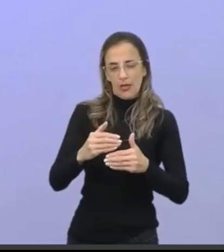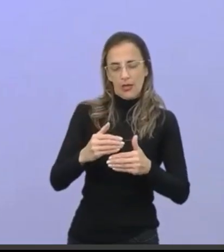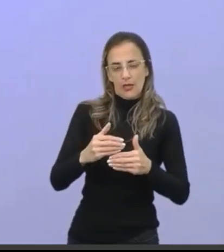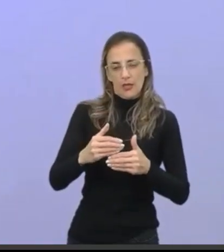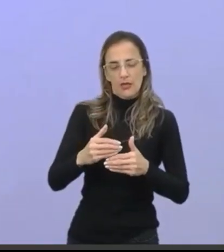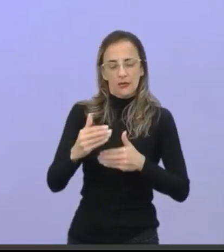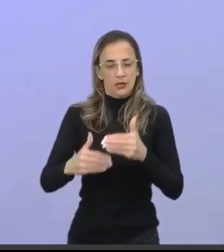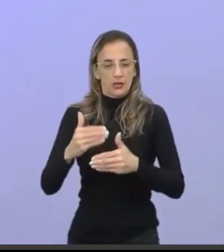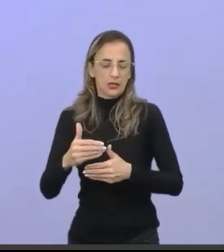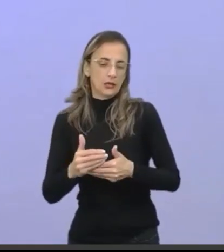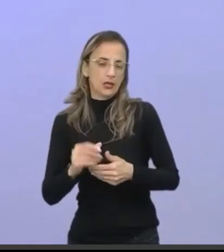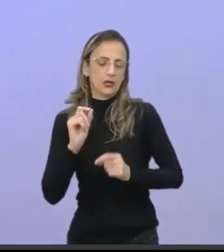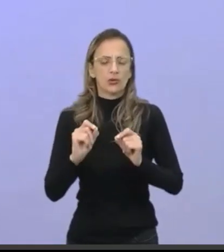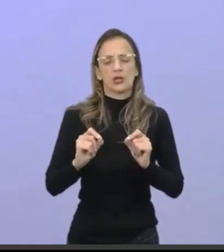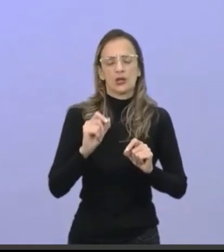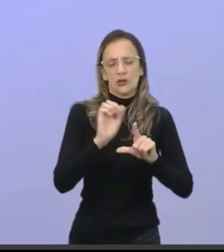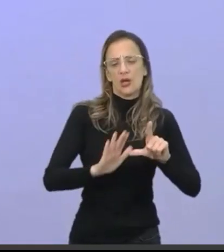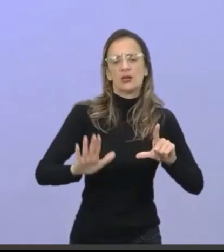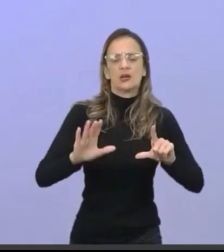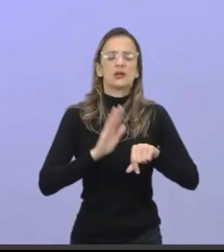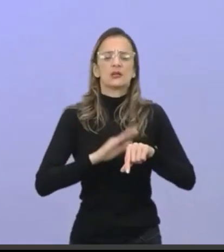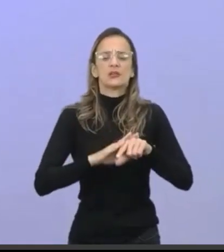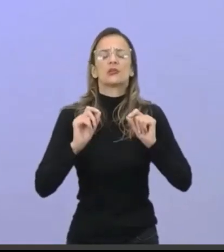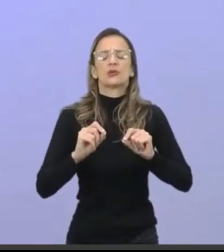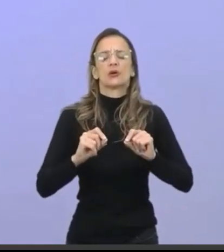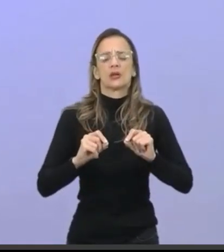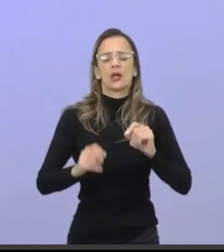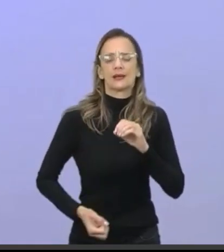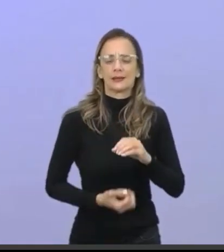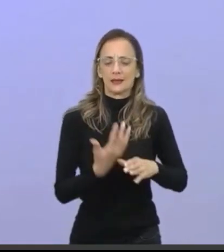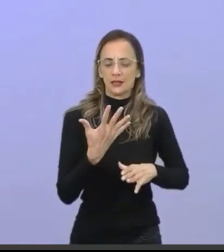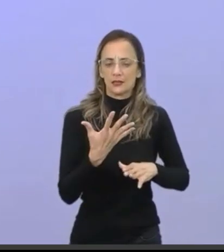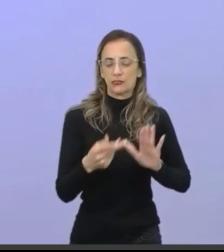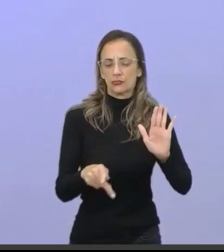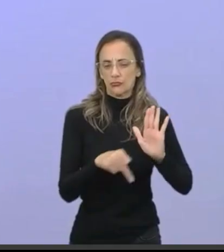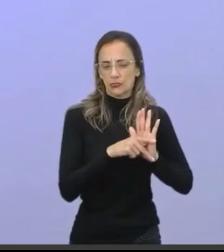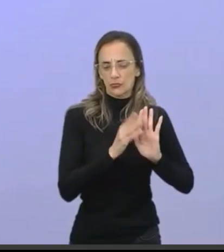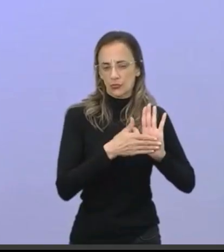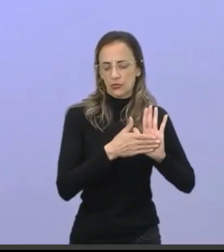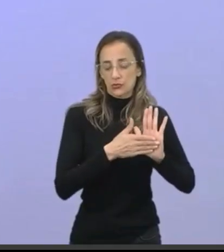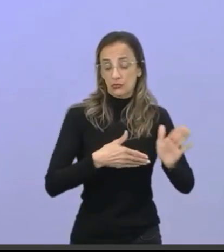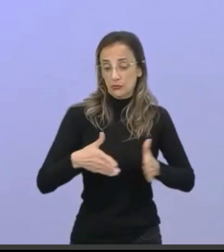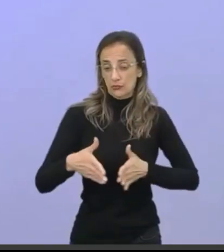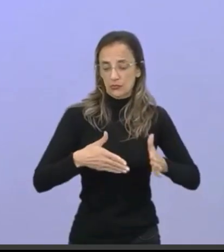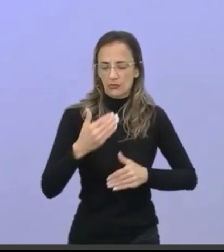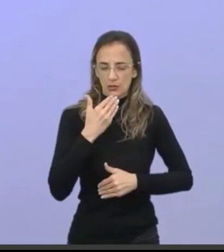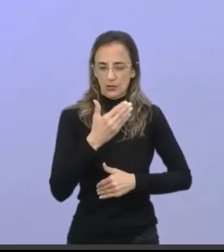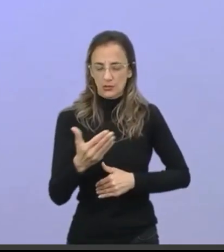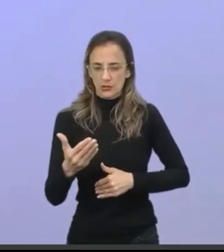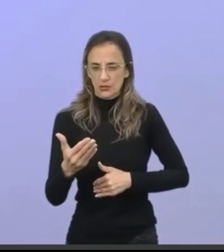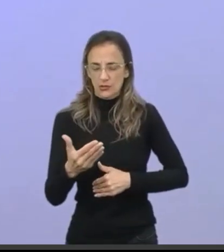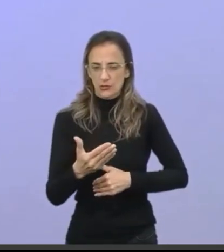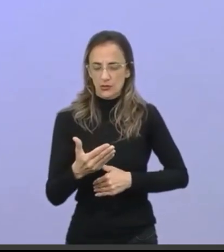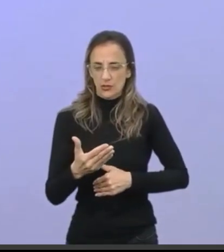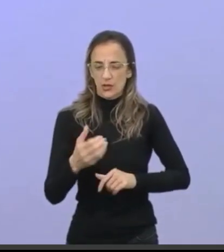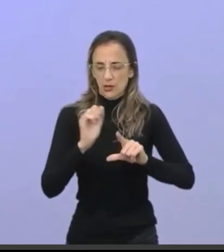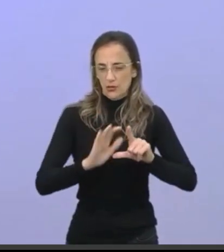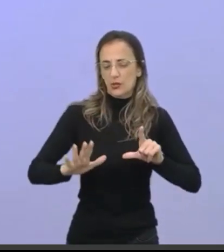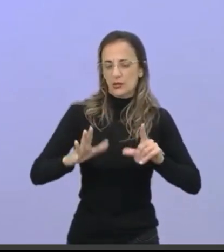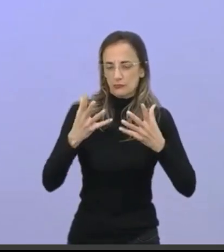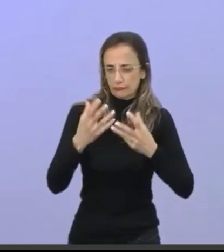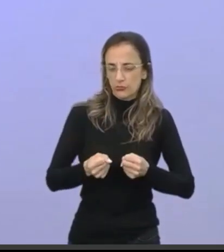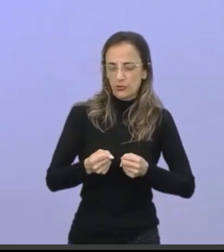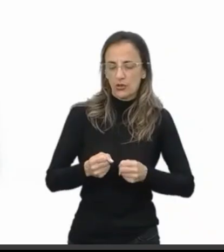do MakeCode é a plataforma onde a gente faz, então, a programação do nosso projeto. Neste momento, a gente pede para você acessar, então, a plataforma com o